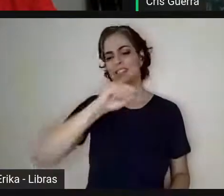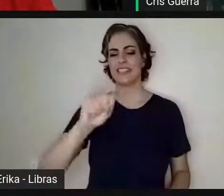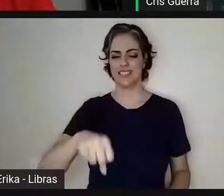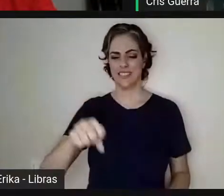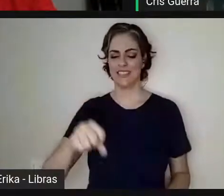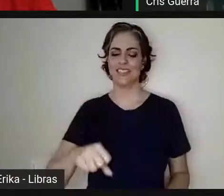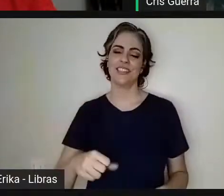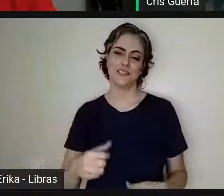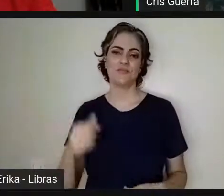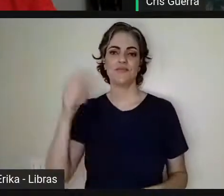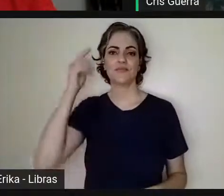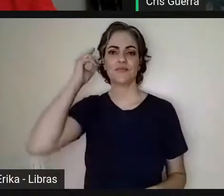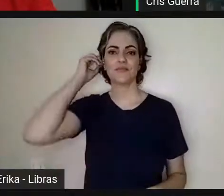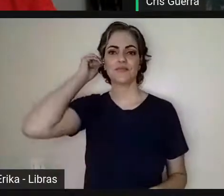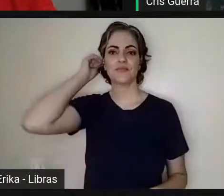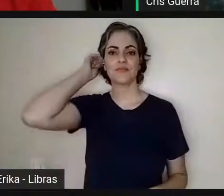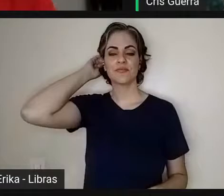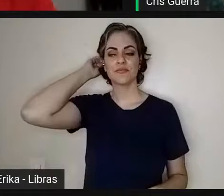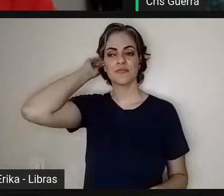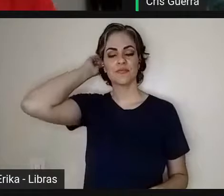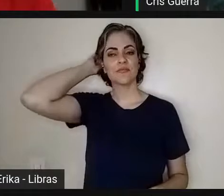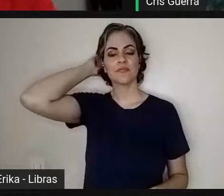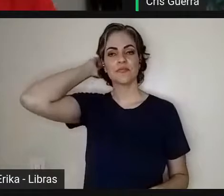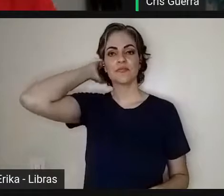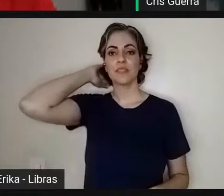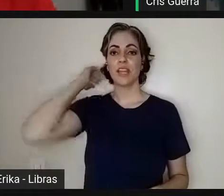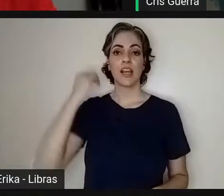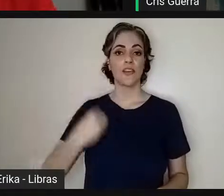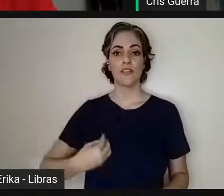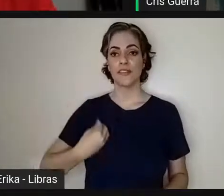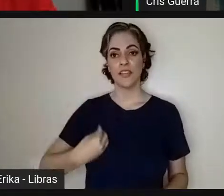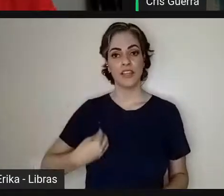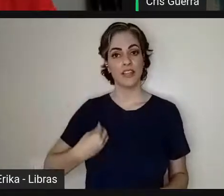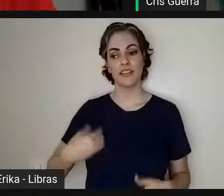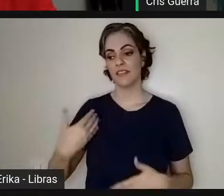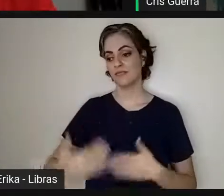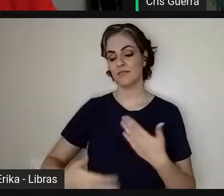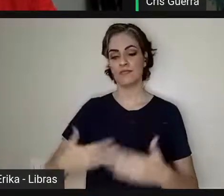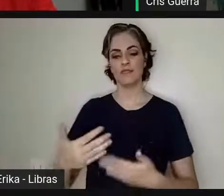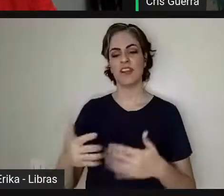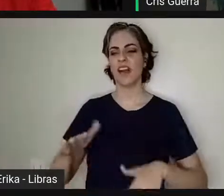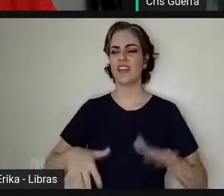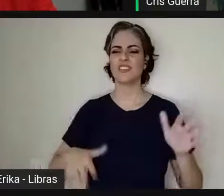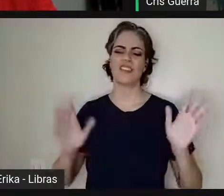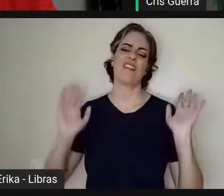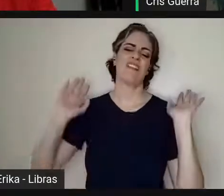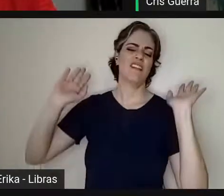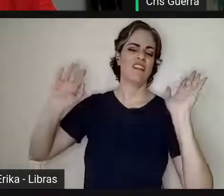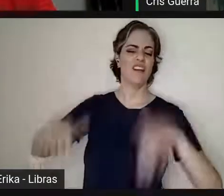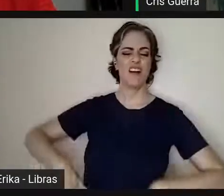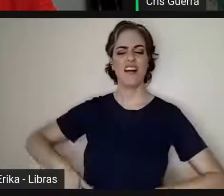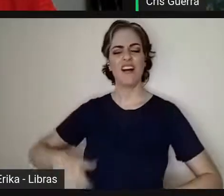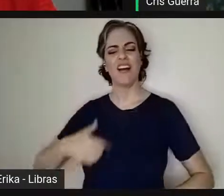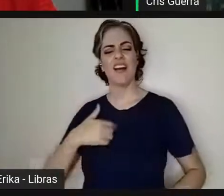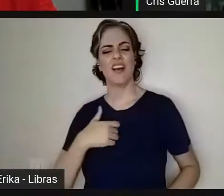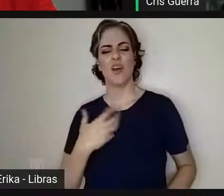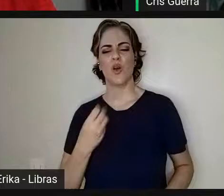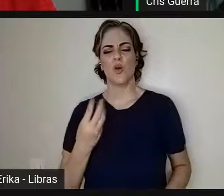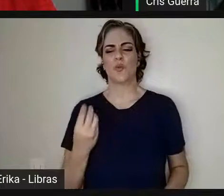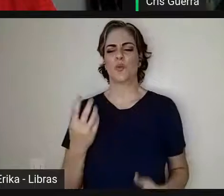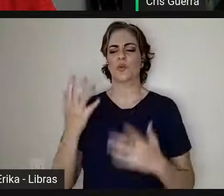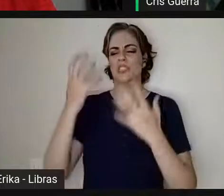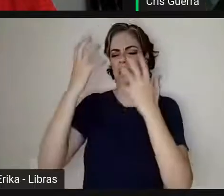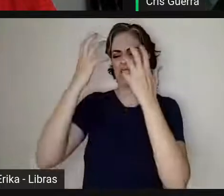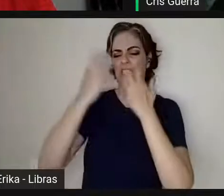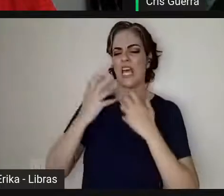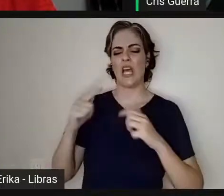vai... tem uma hora na vida que você fala assim, gente, eu não vou levar tão a sério. Não tem uma hora que você fala assim, não vou